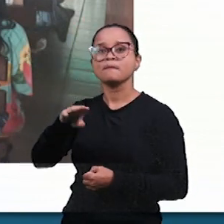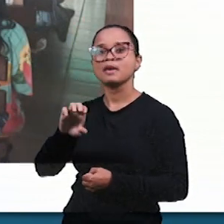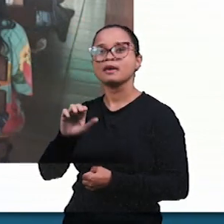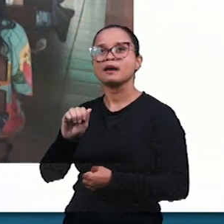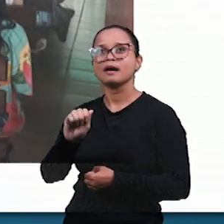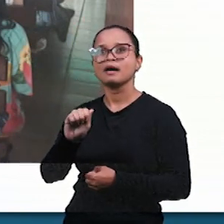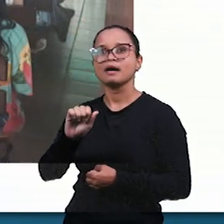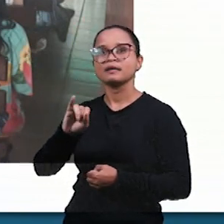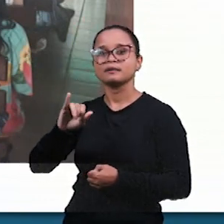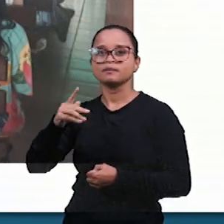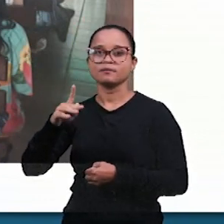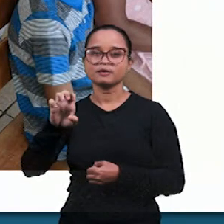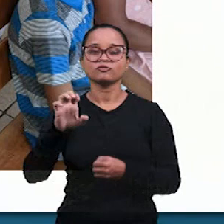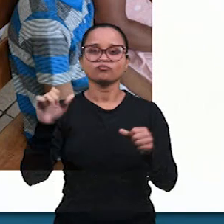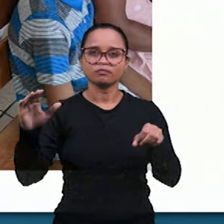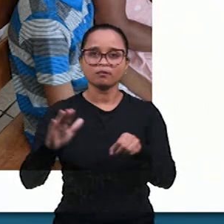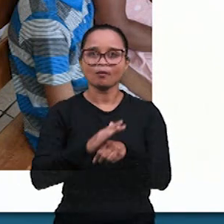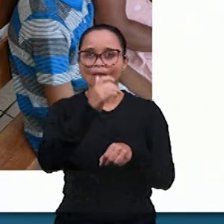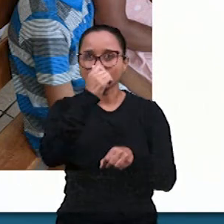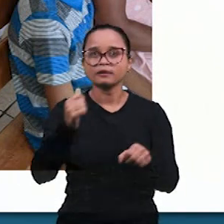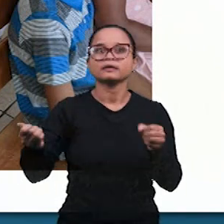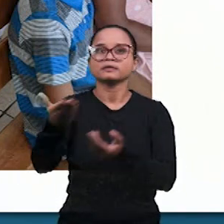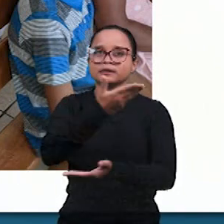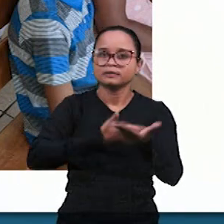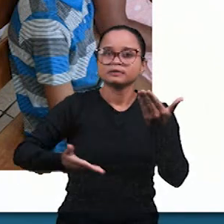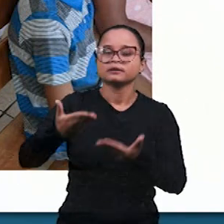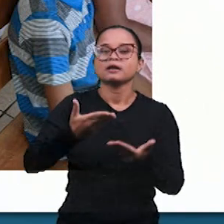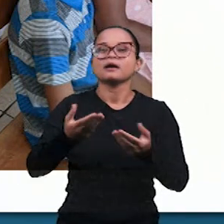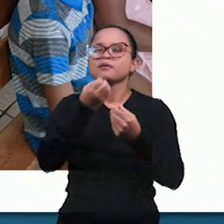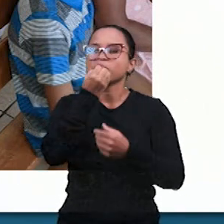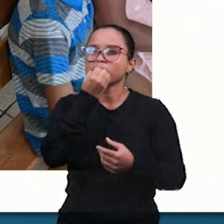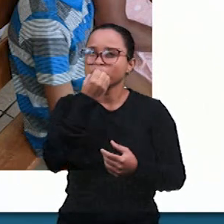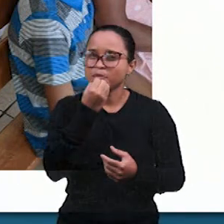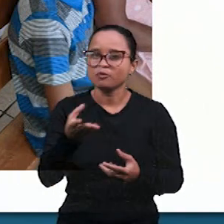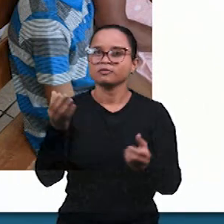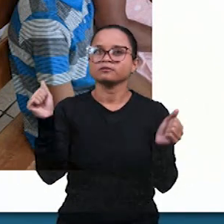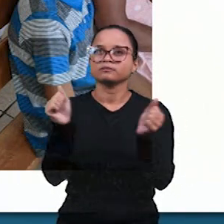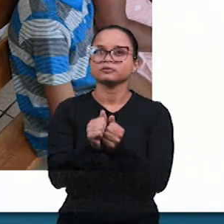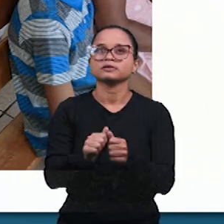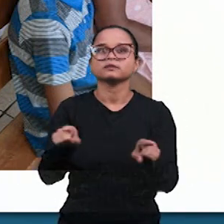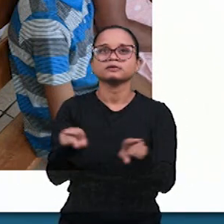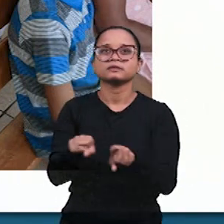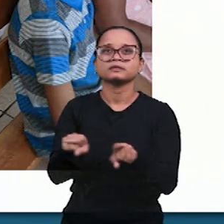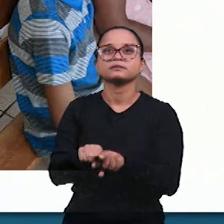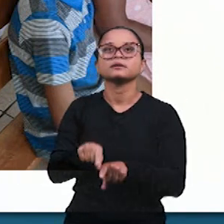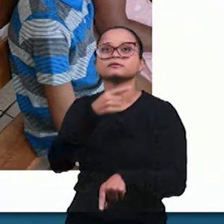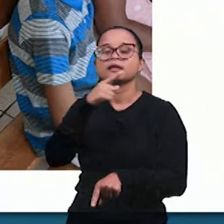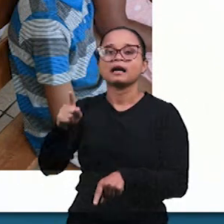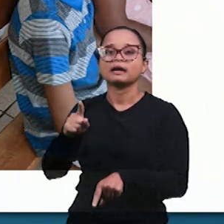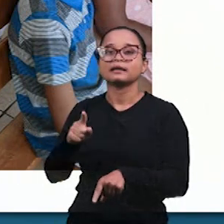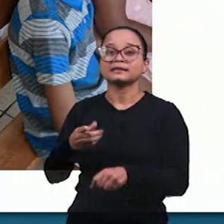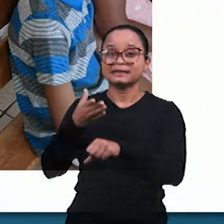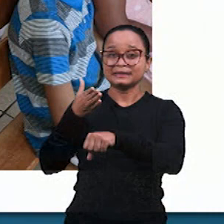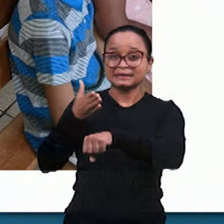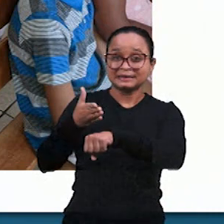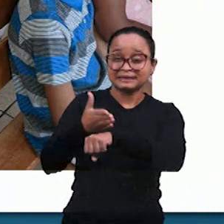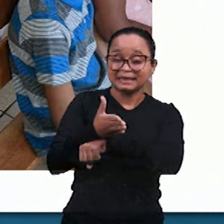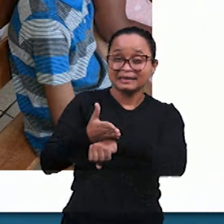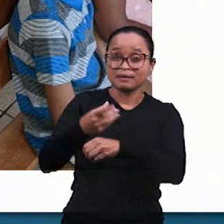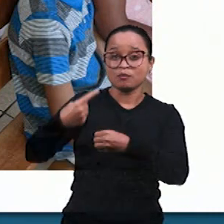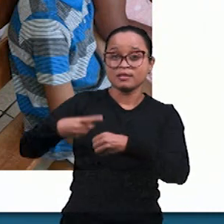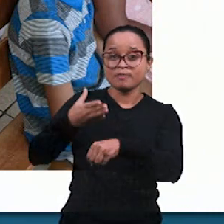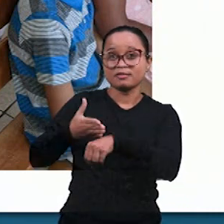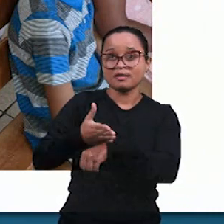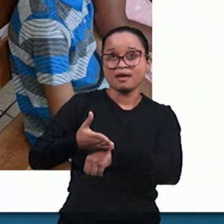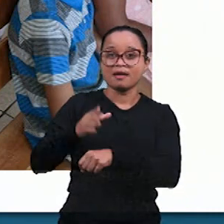cheia, participando. Glória a Jesus, é muito bom ver os irmãos ali participando. Parque Residencial Tubarão 2, na Serra, no município de Serra,